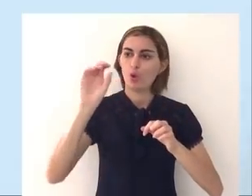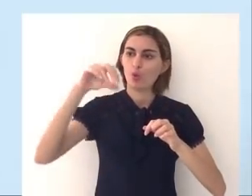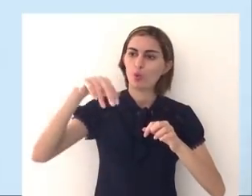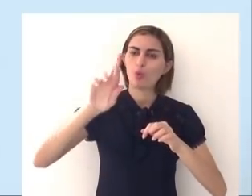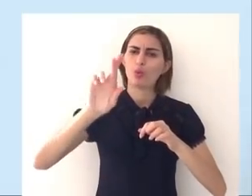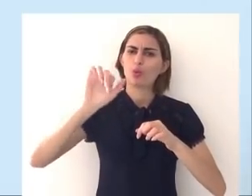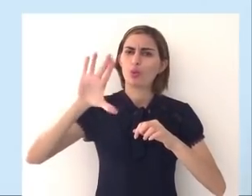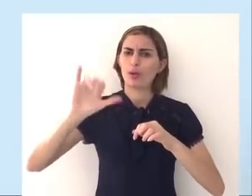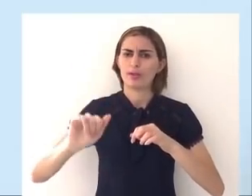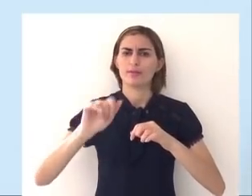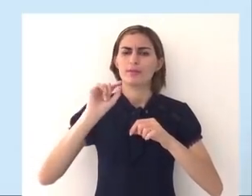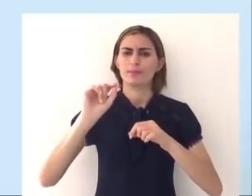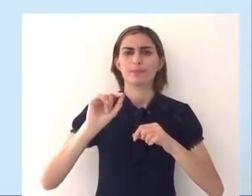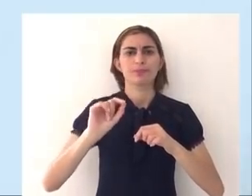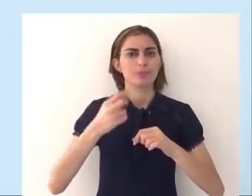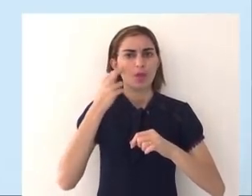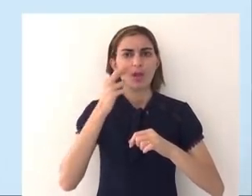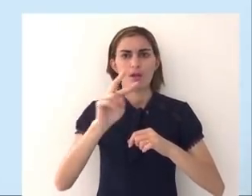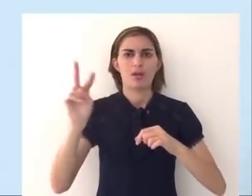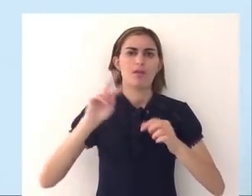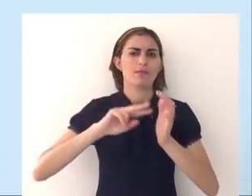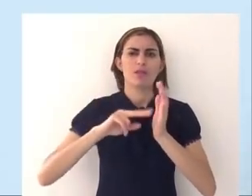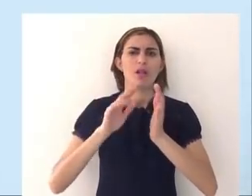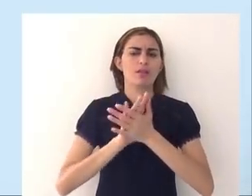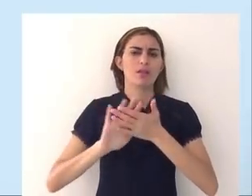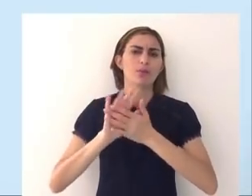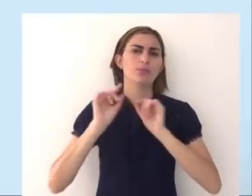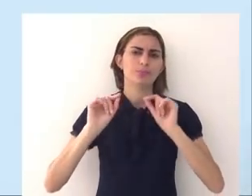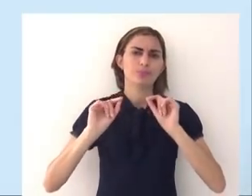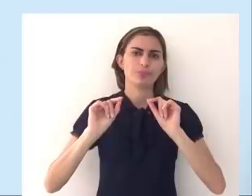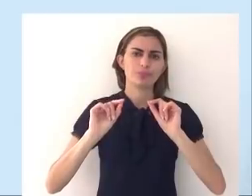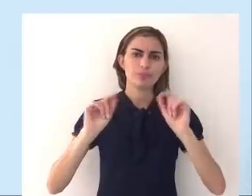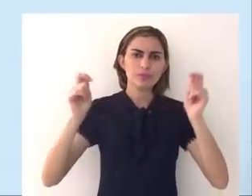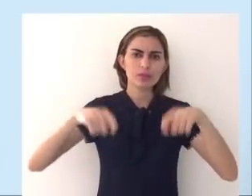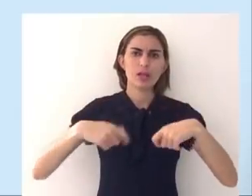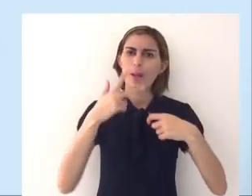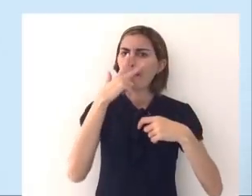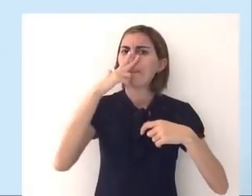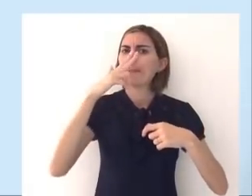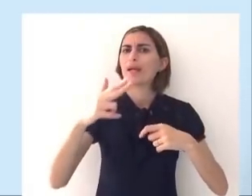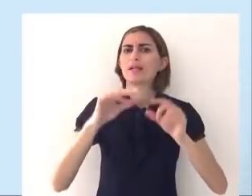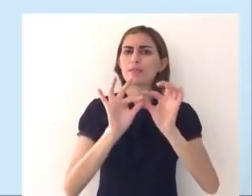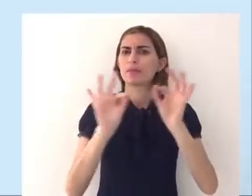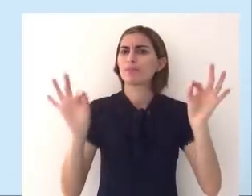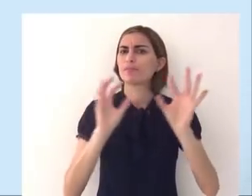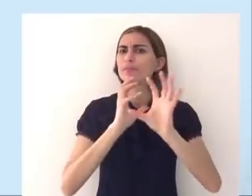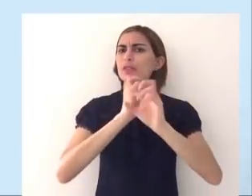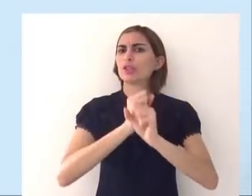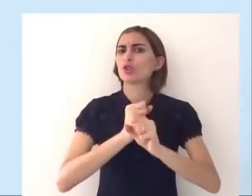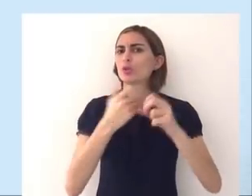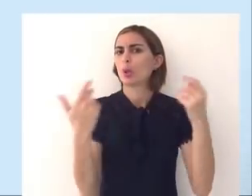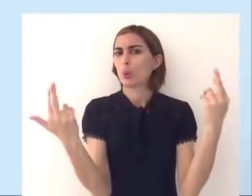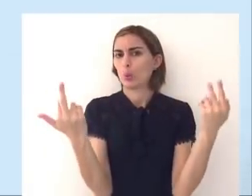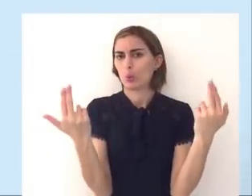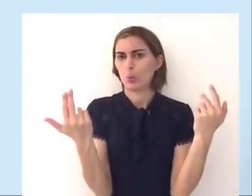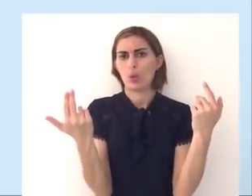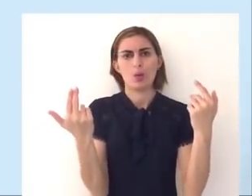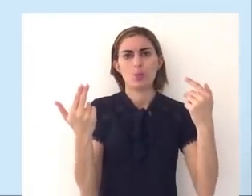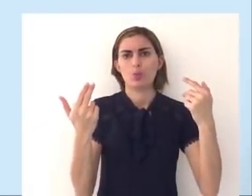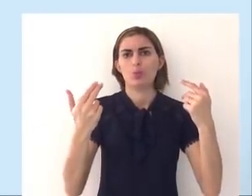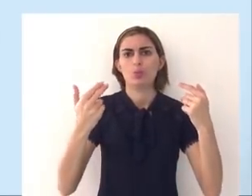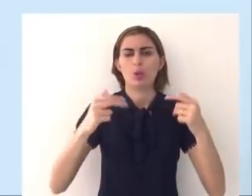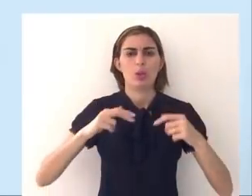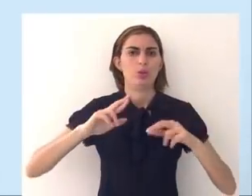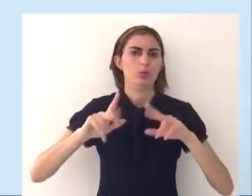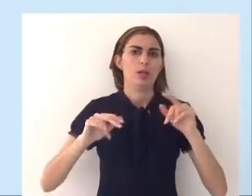congruência e eu não sei o que é. Olha, congruência nada mais é do que possuir a mesma medida. Não diz que congruência é ser igual